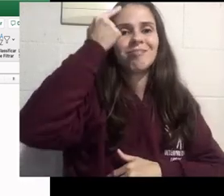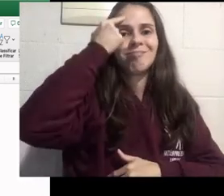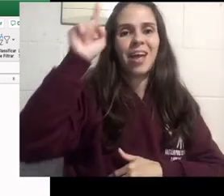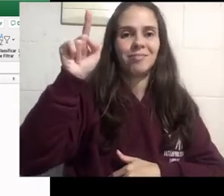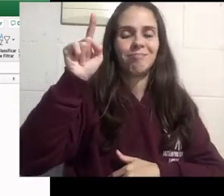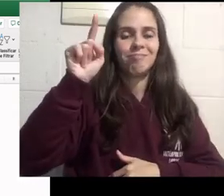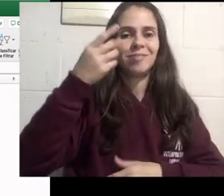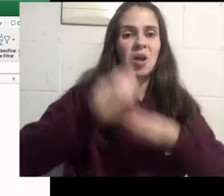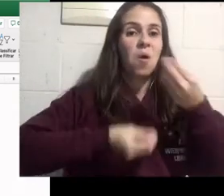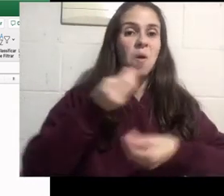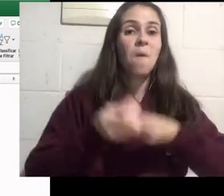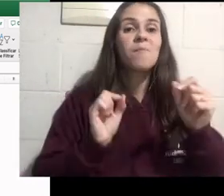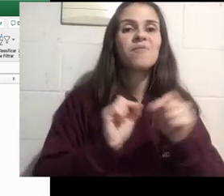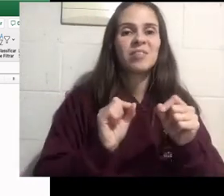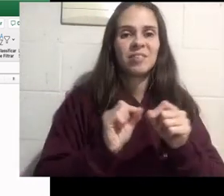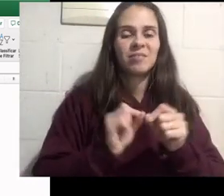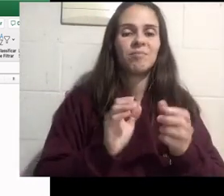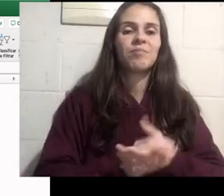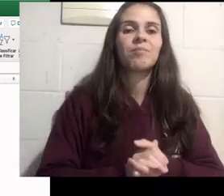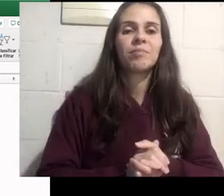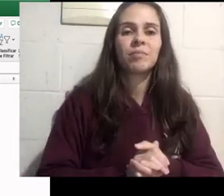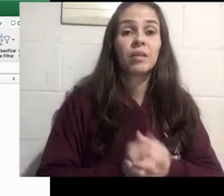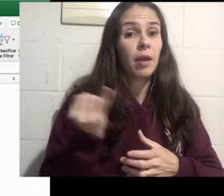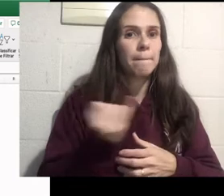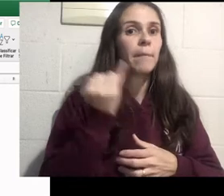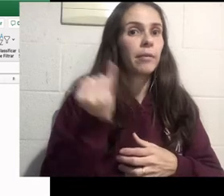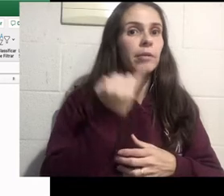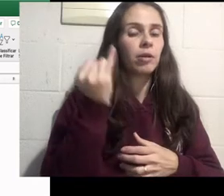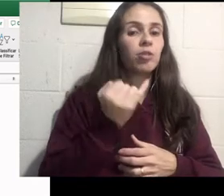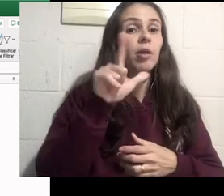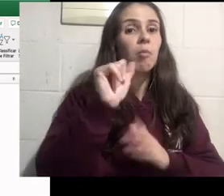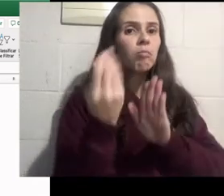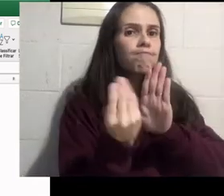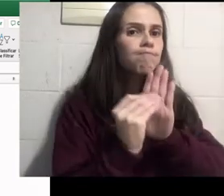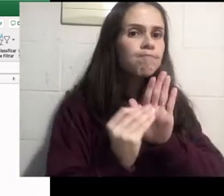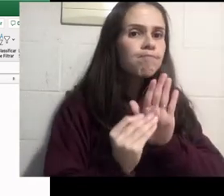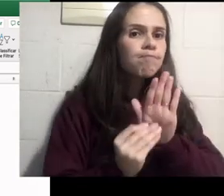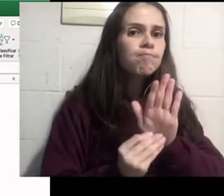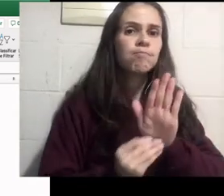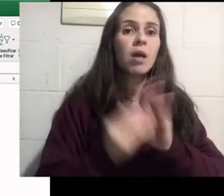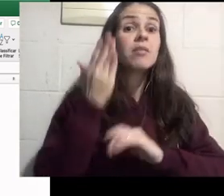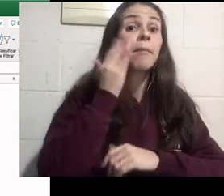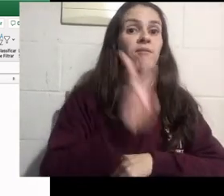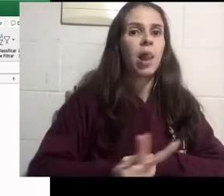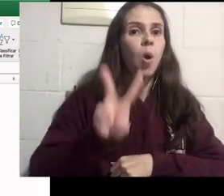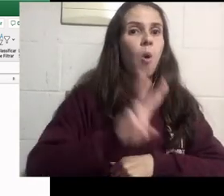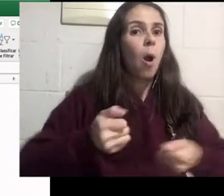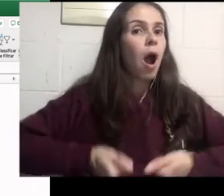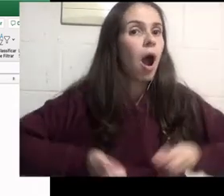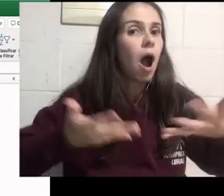uma estimativa dessa capacidade produtiva, que ela vai ser muito importante para a gente estar definindo a questão dos custos,